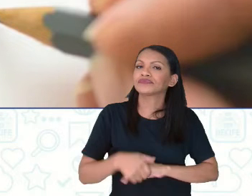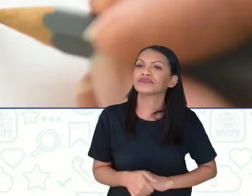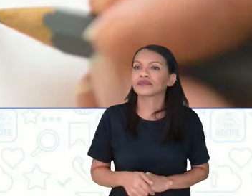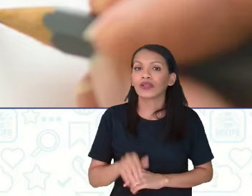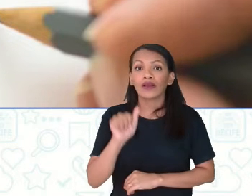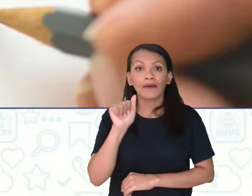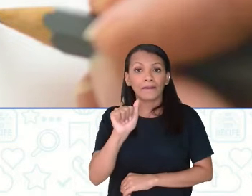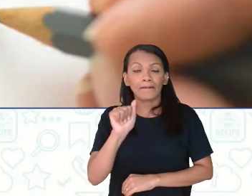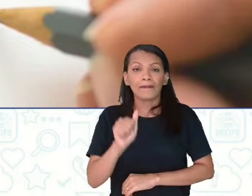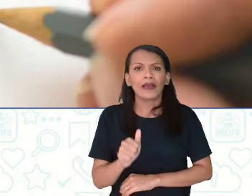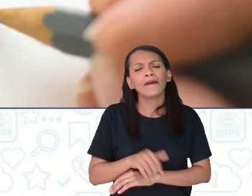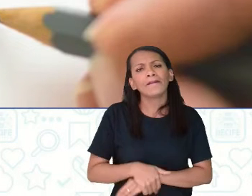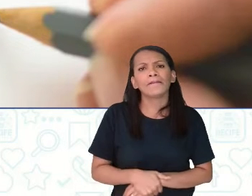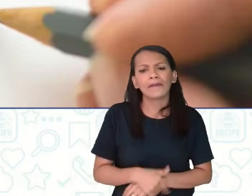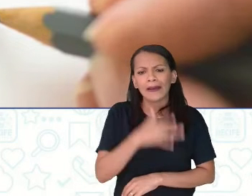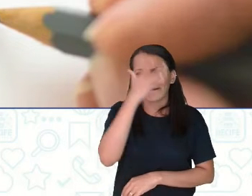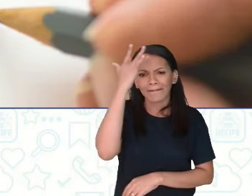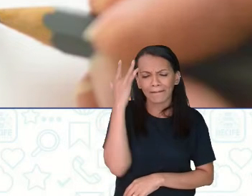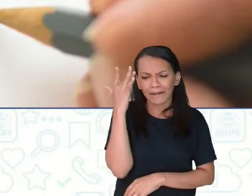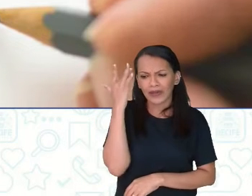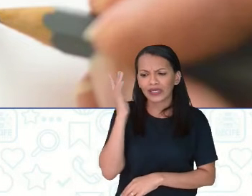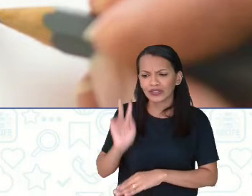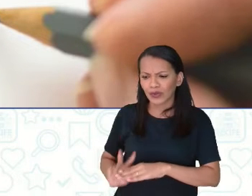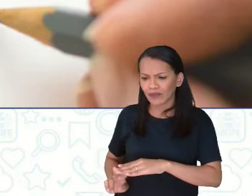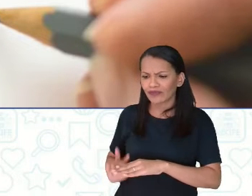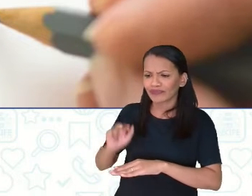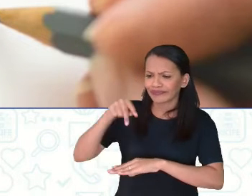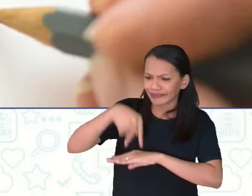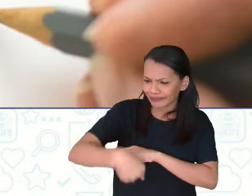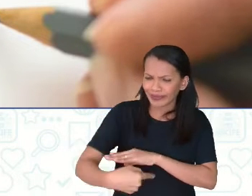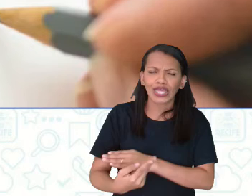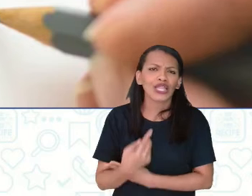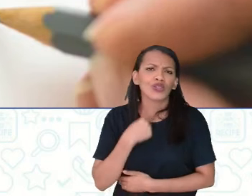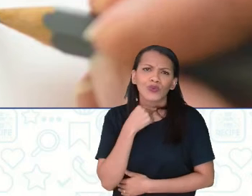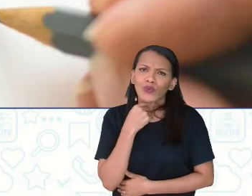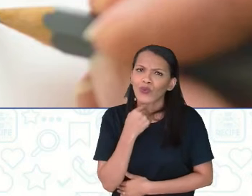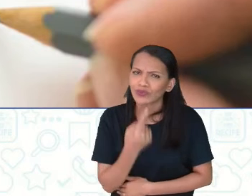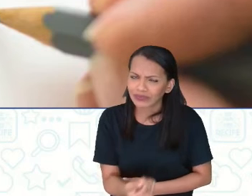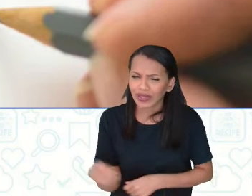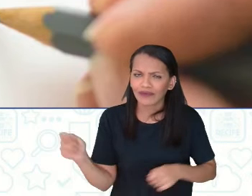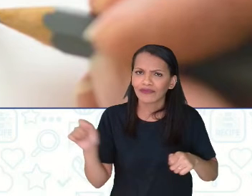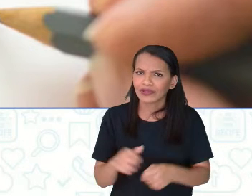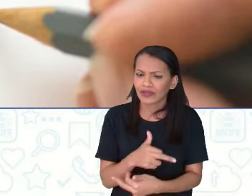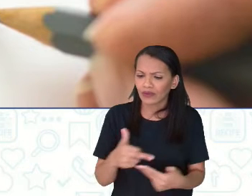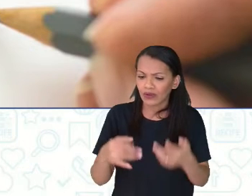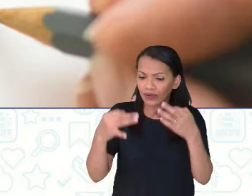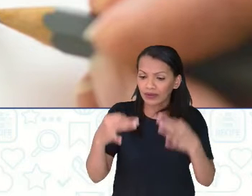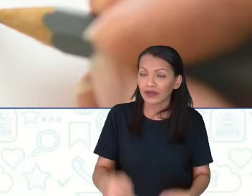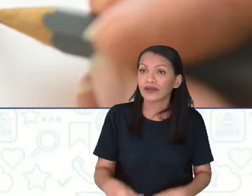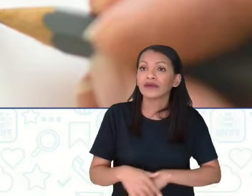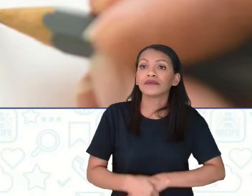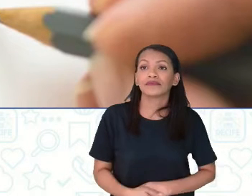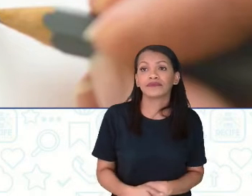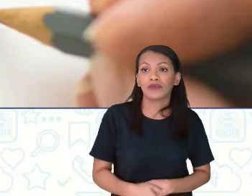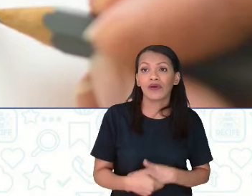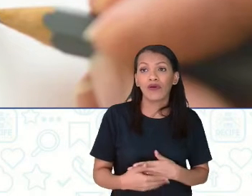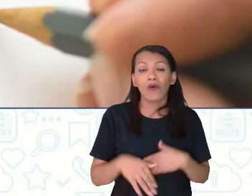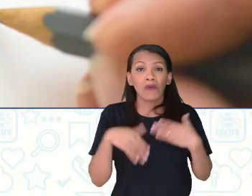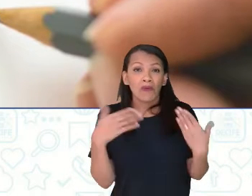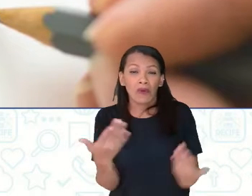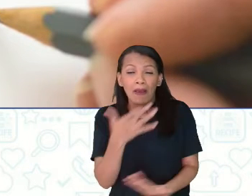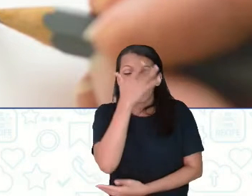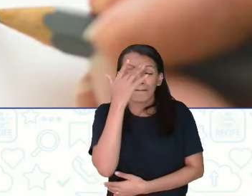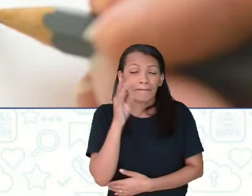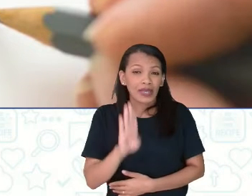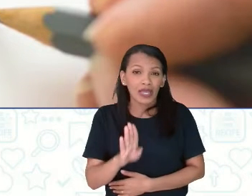A, uma pessoa diante de um obstáculo não é capaz de examinar com clareza um ato. Ou, uma pessoa, quando não consegue